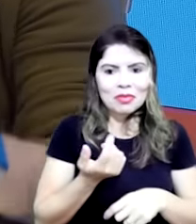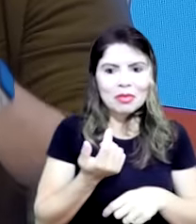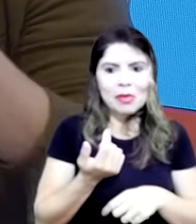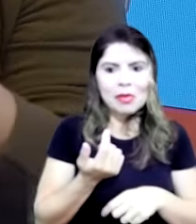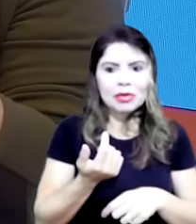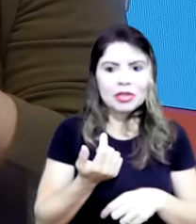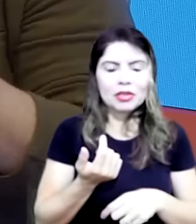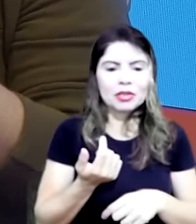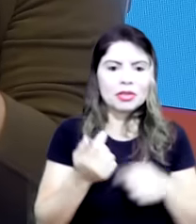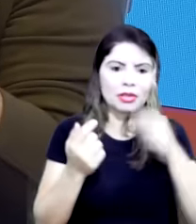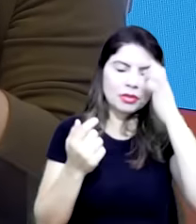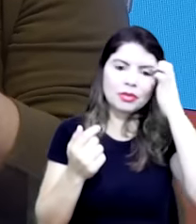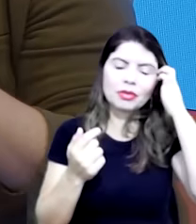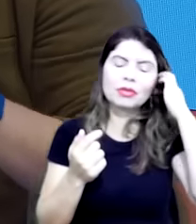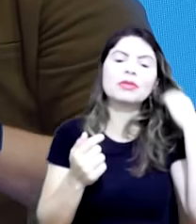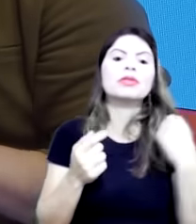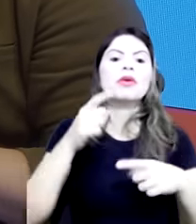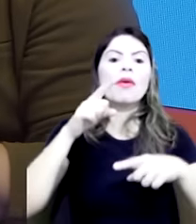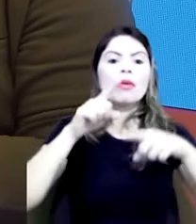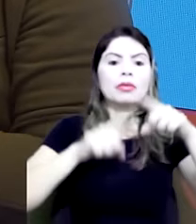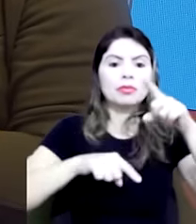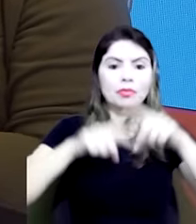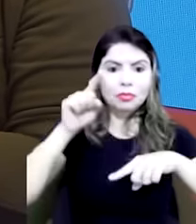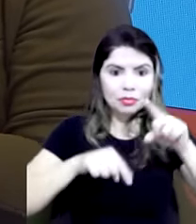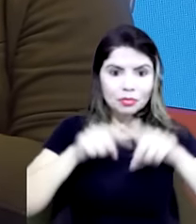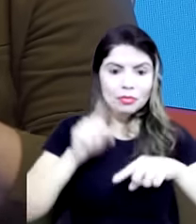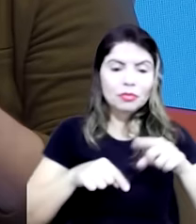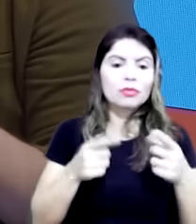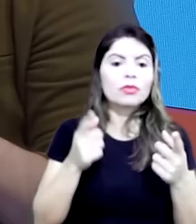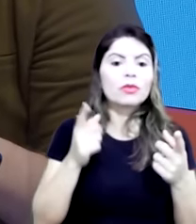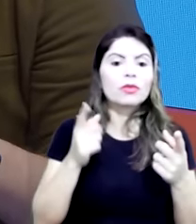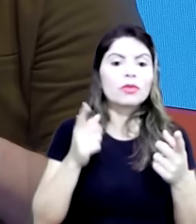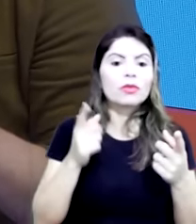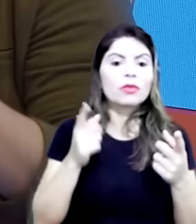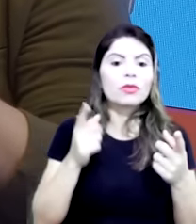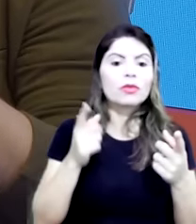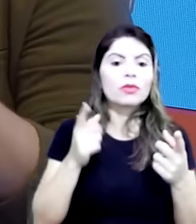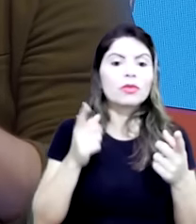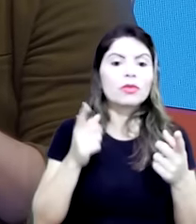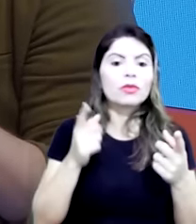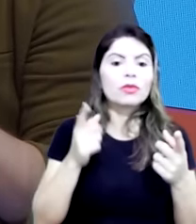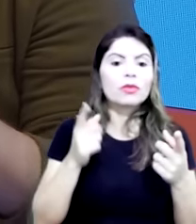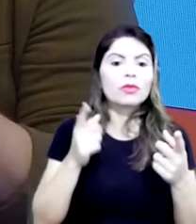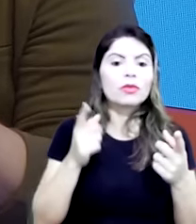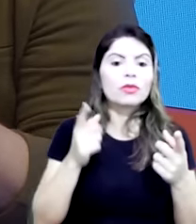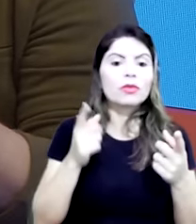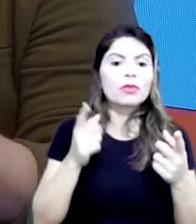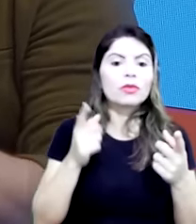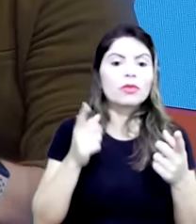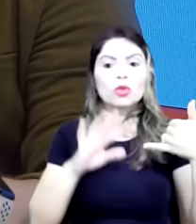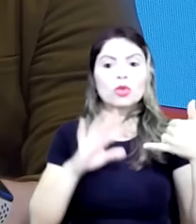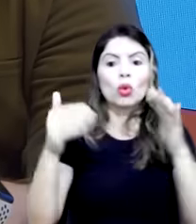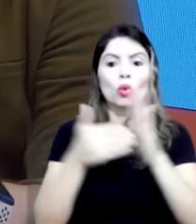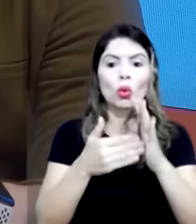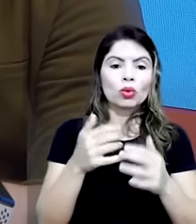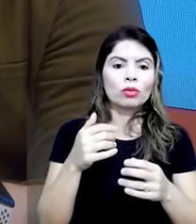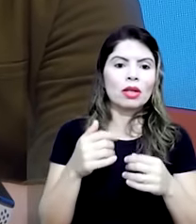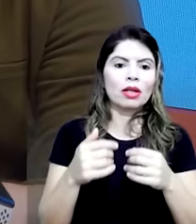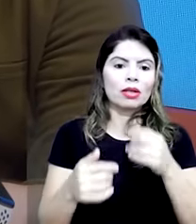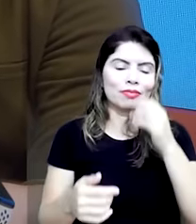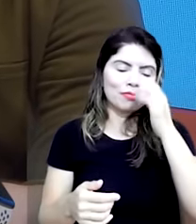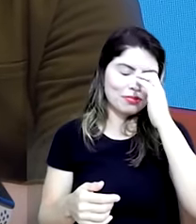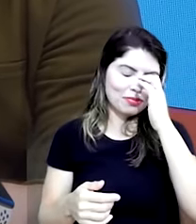é esses recursos que você citou advan eles são recursos nativos do celular todos os celulares tem como você ir em